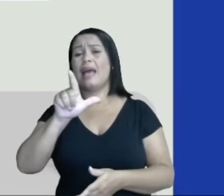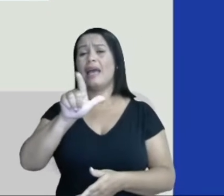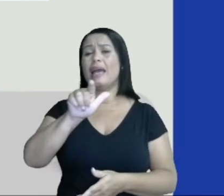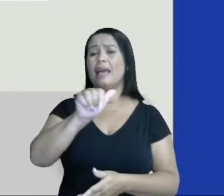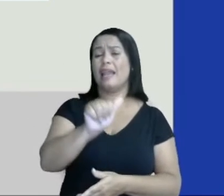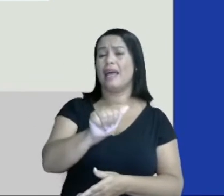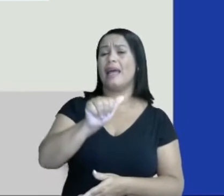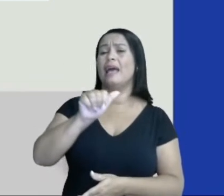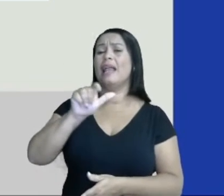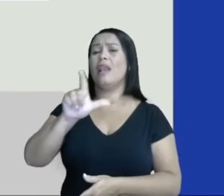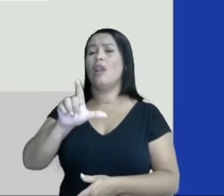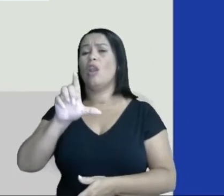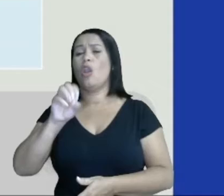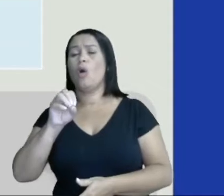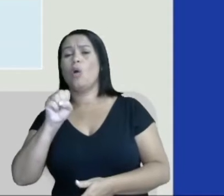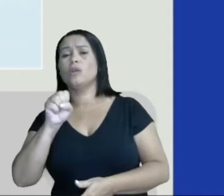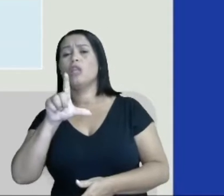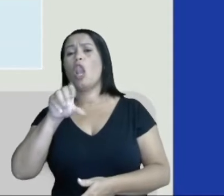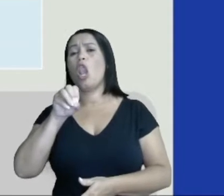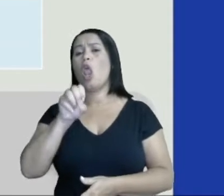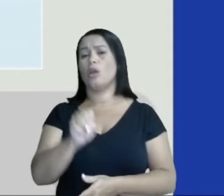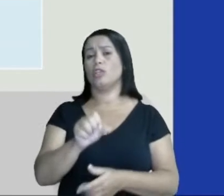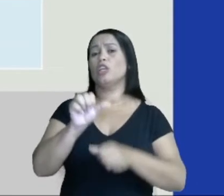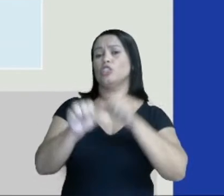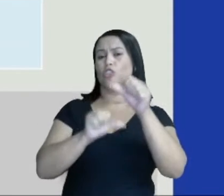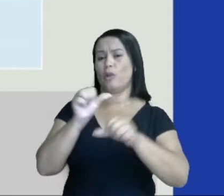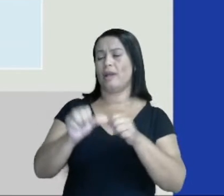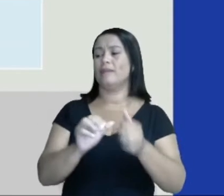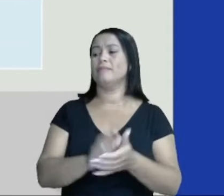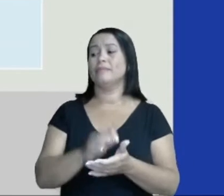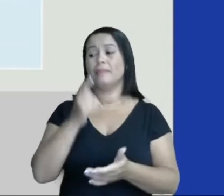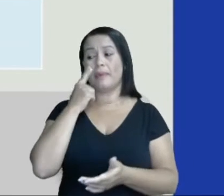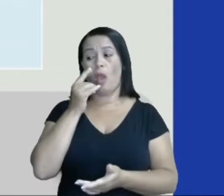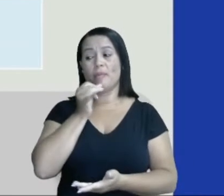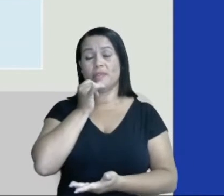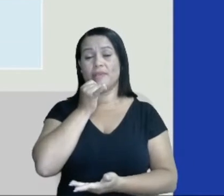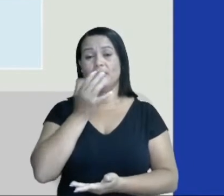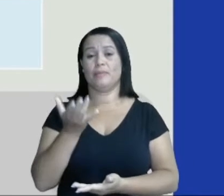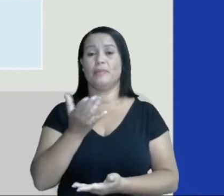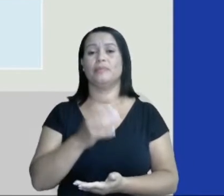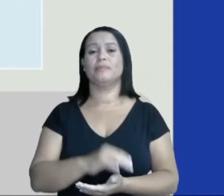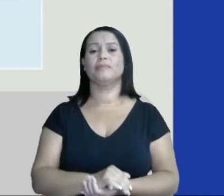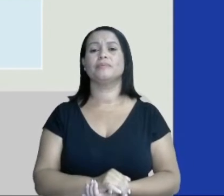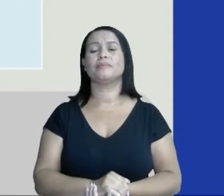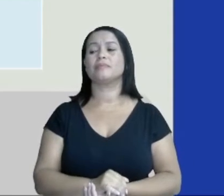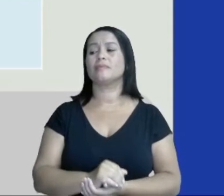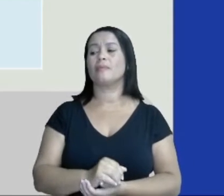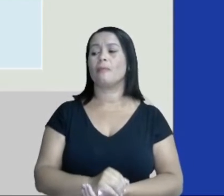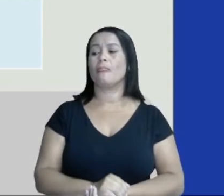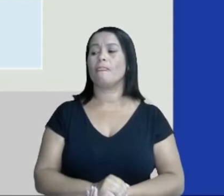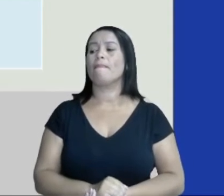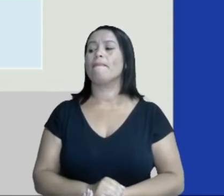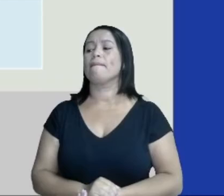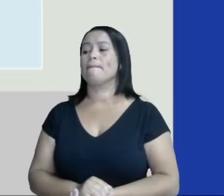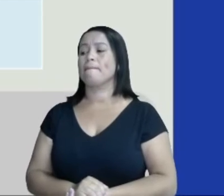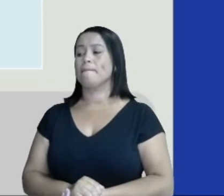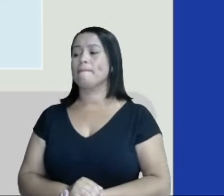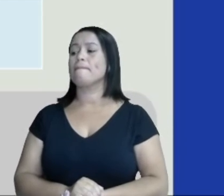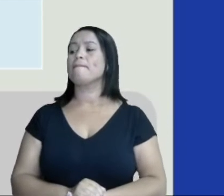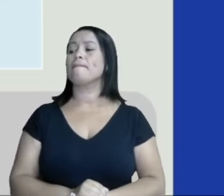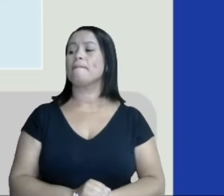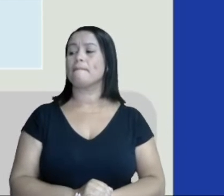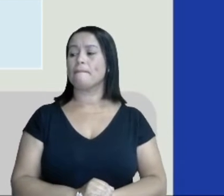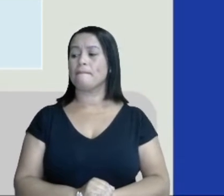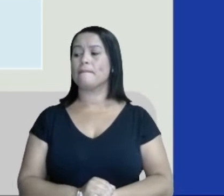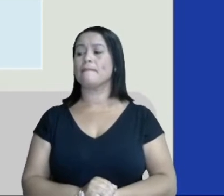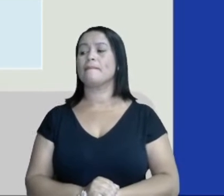troca pelo si, tá bem? Olha aí o exemplo. Le doy el café